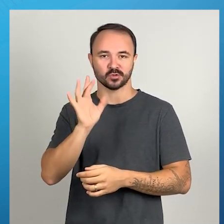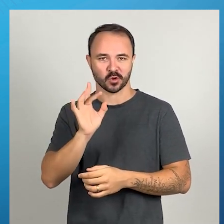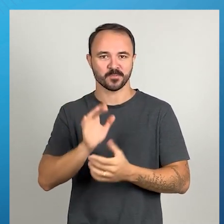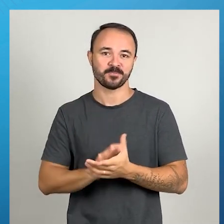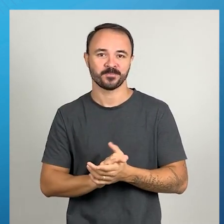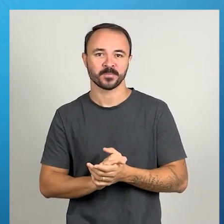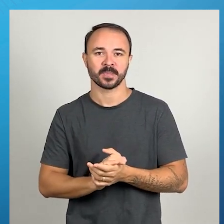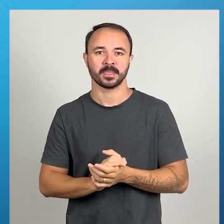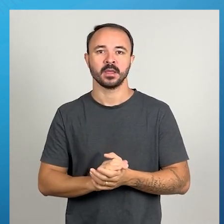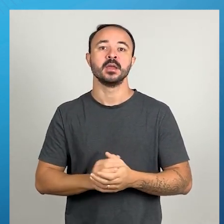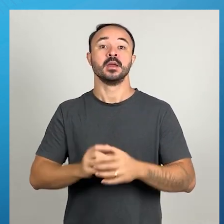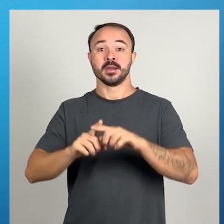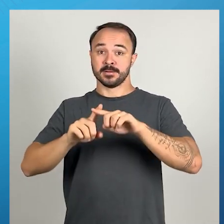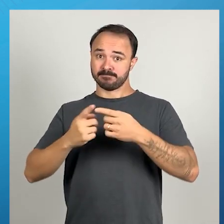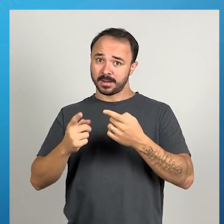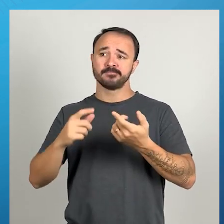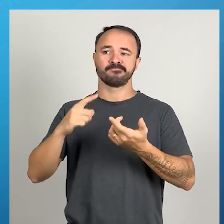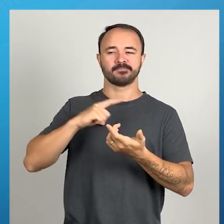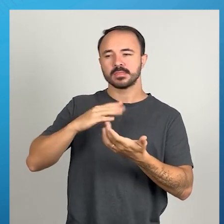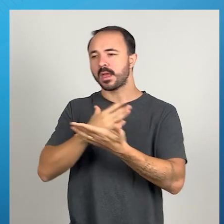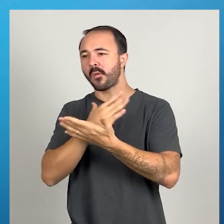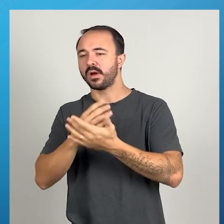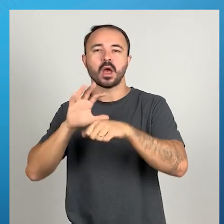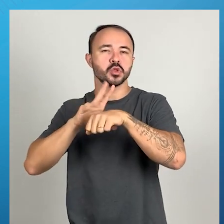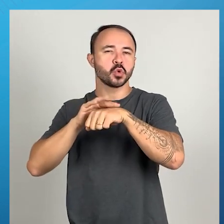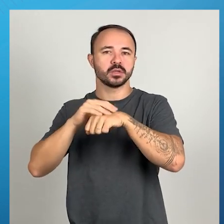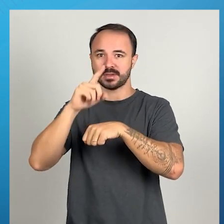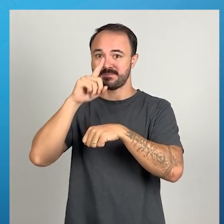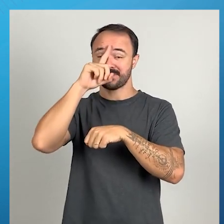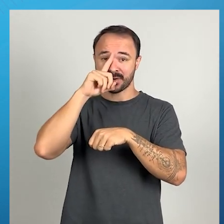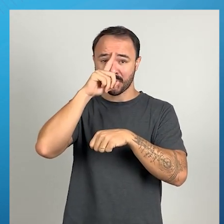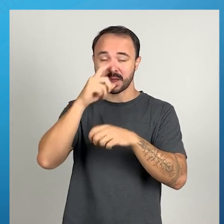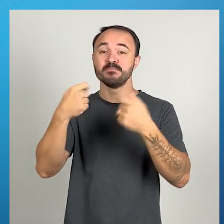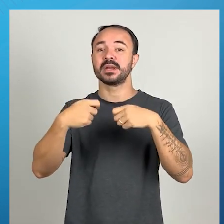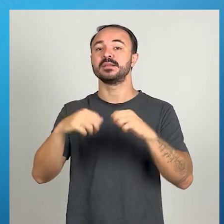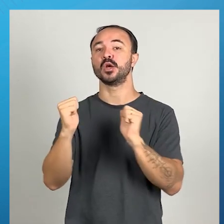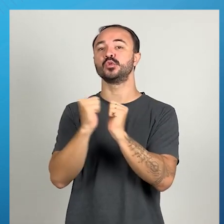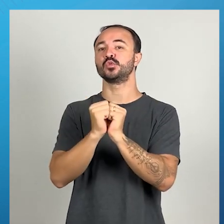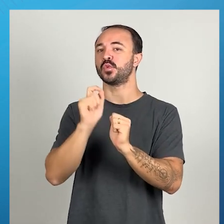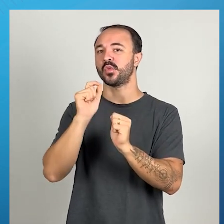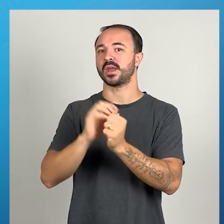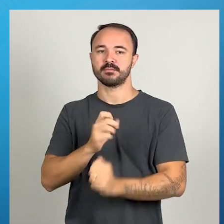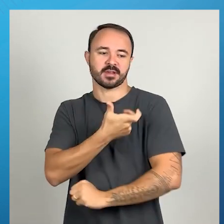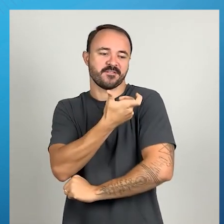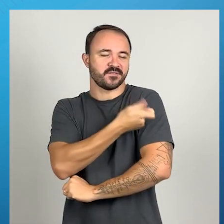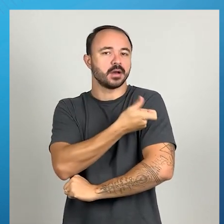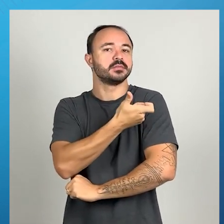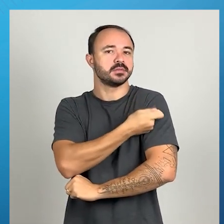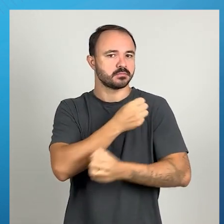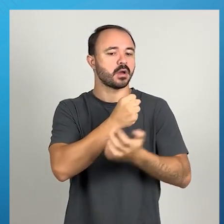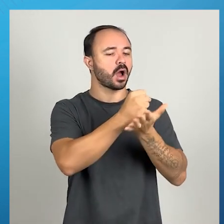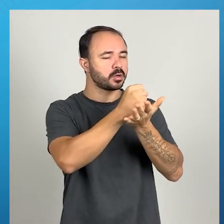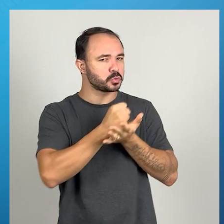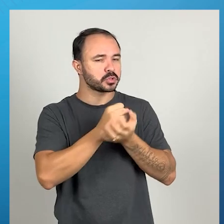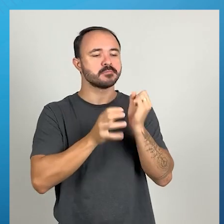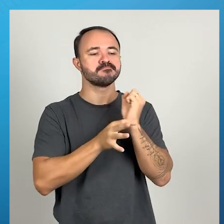que o bebê esteja protegido das doenças. É importante seguir o calendário nacional de vacinação. E as vacinas elas protegem